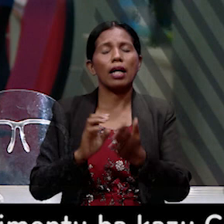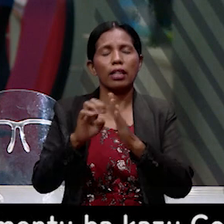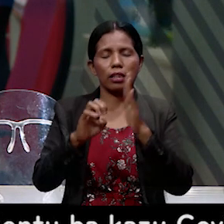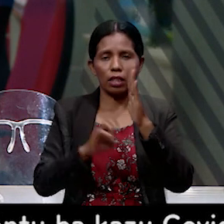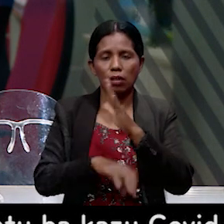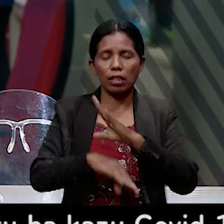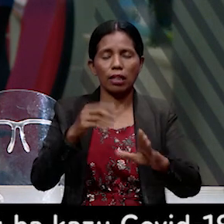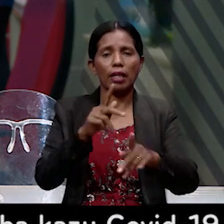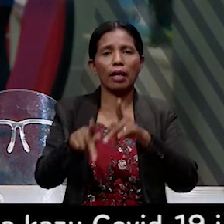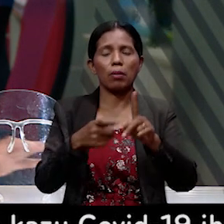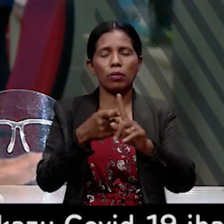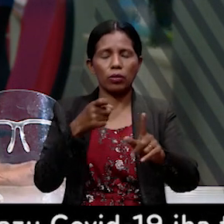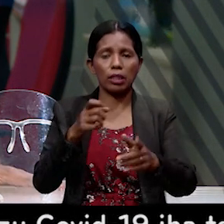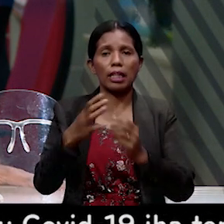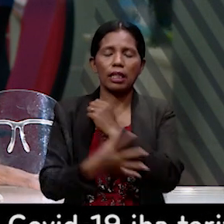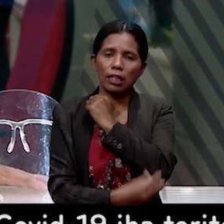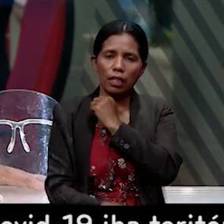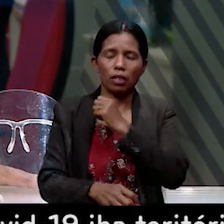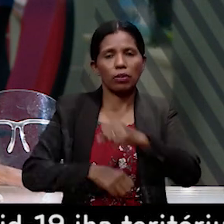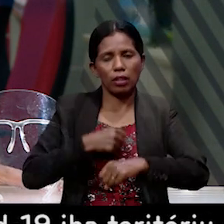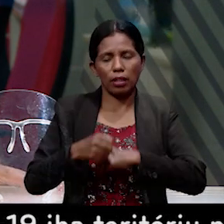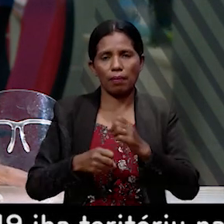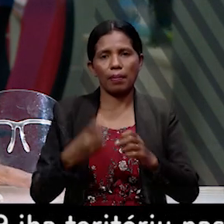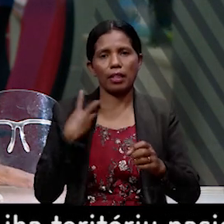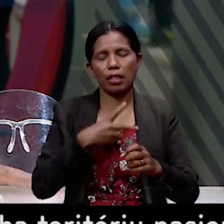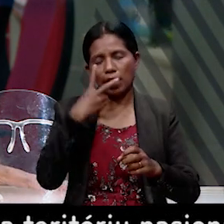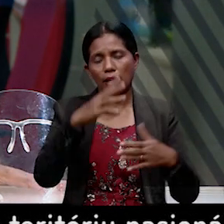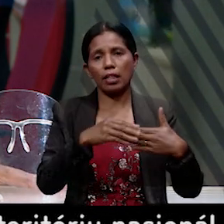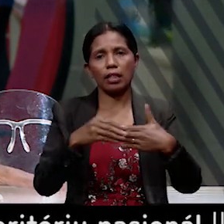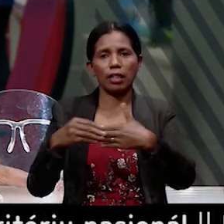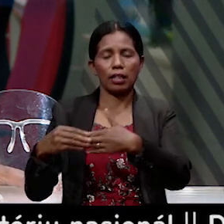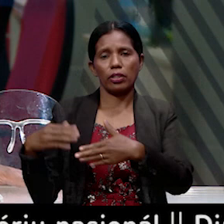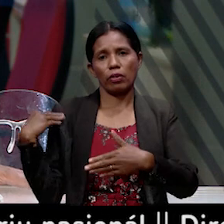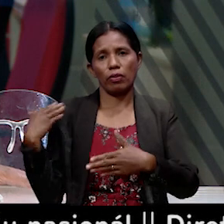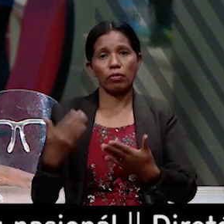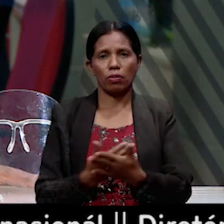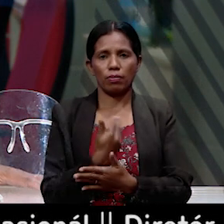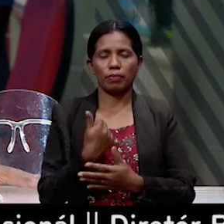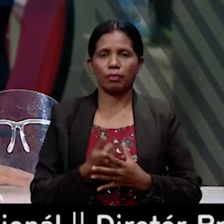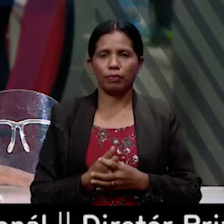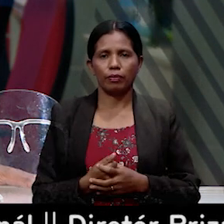no Moquete. Trumita acompanha a mensagem, Russo Líder, geração Fonsira.